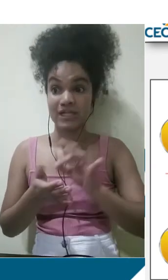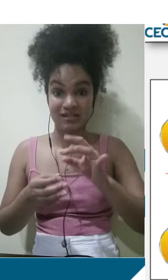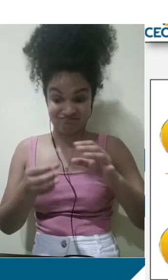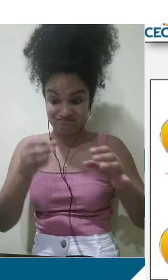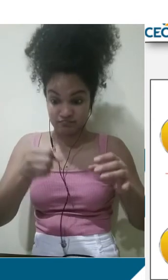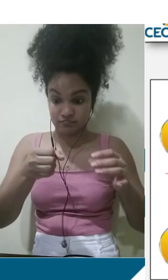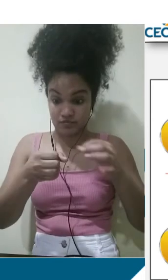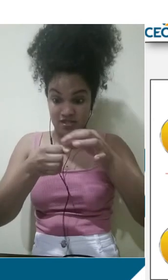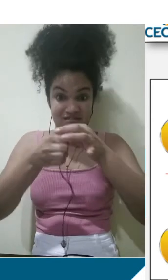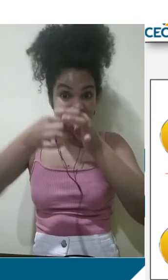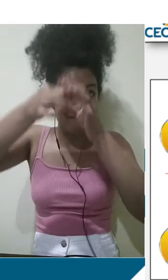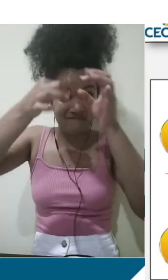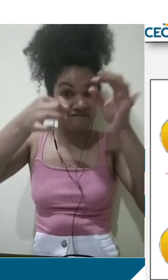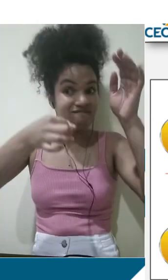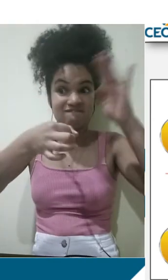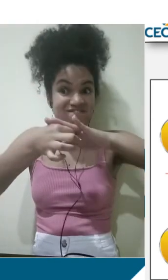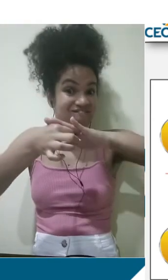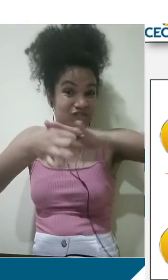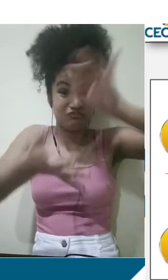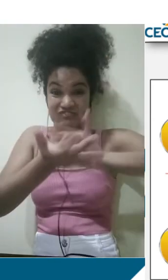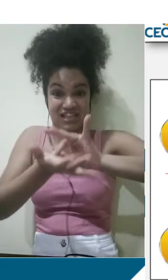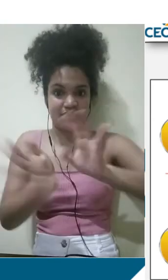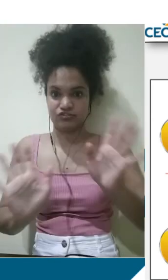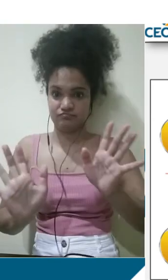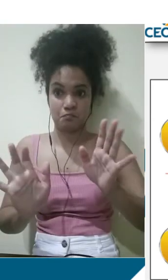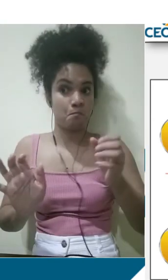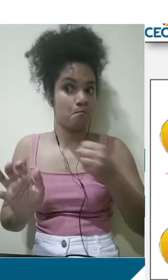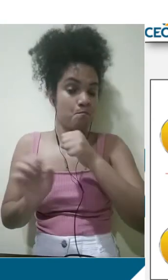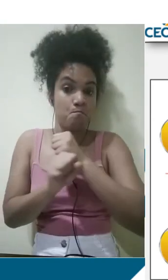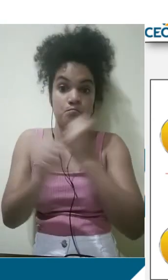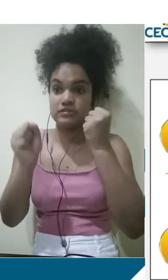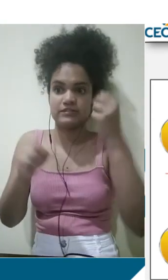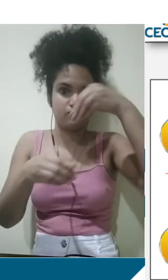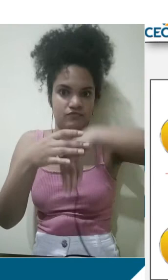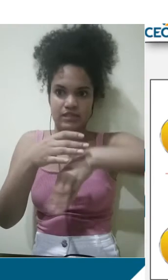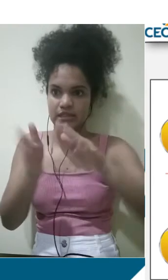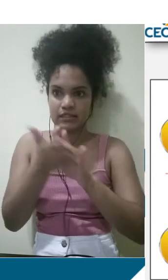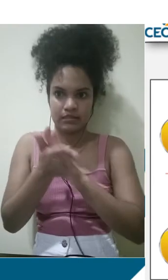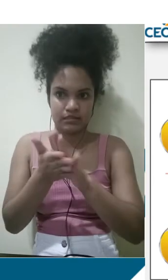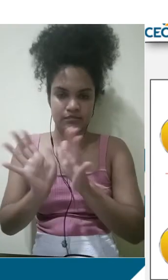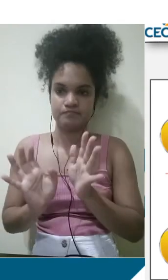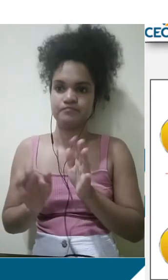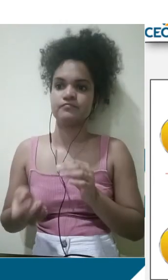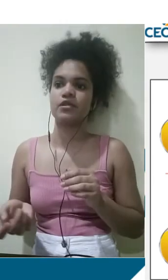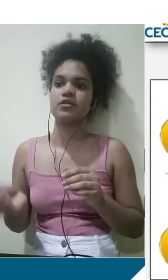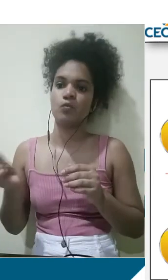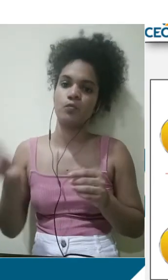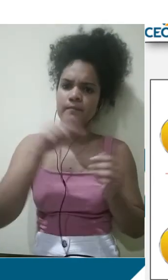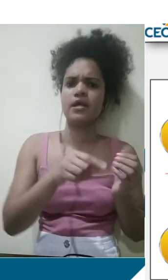o gargalo foi aquecido e os frascos foram vedados. E depois do caldo nutritivo devidamente